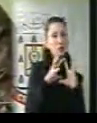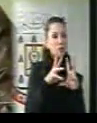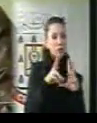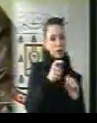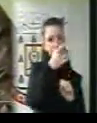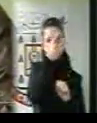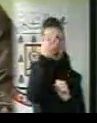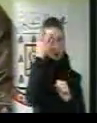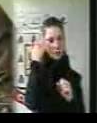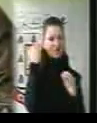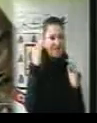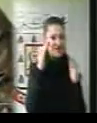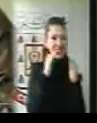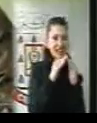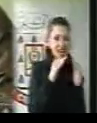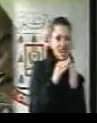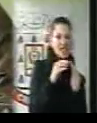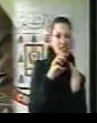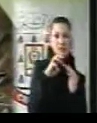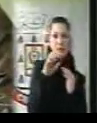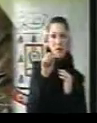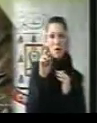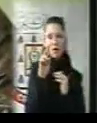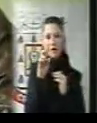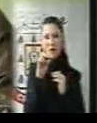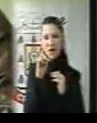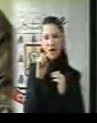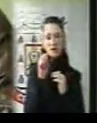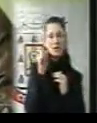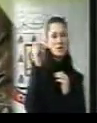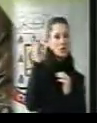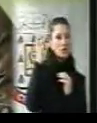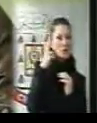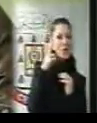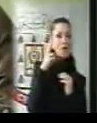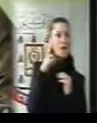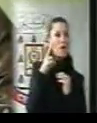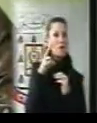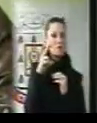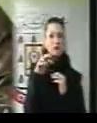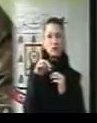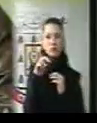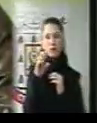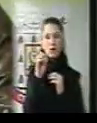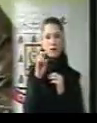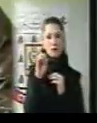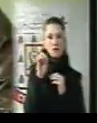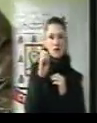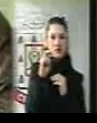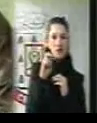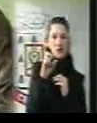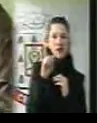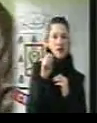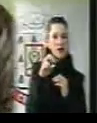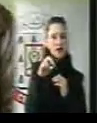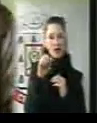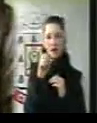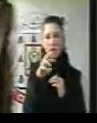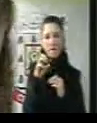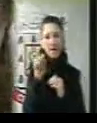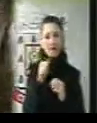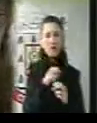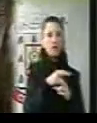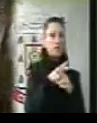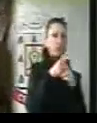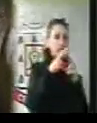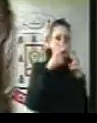Cristo Redentor, Moradas do Sol, Nossa Senhora da Salete, bairro Ana Maria, né, Jardim Maristela e